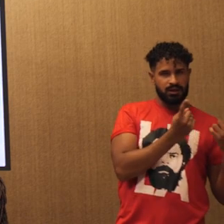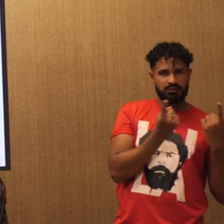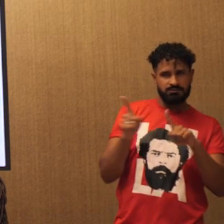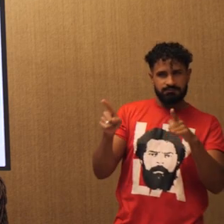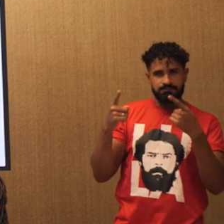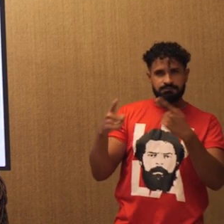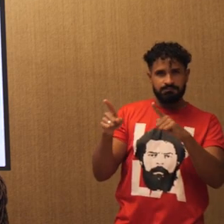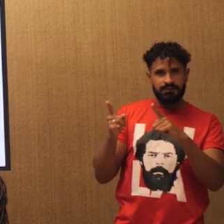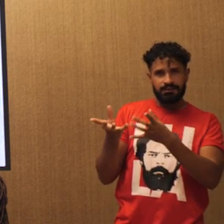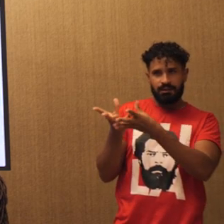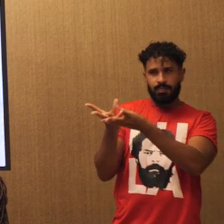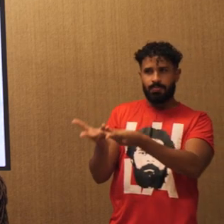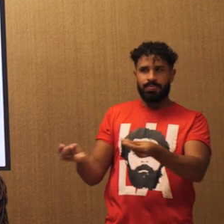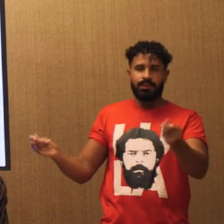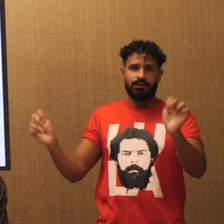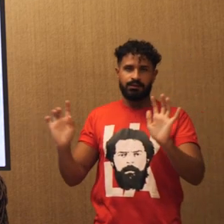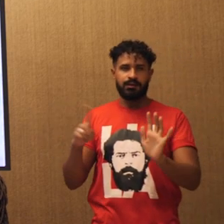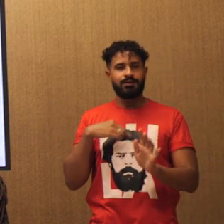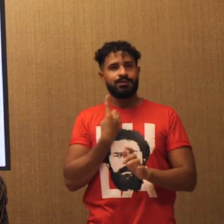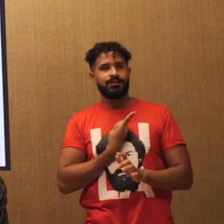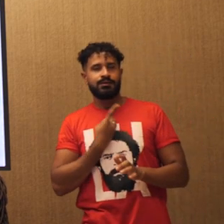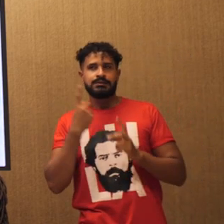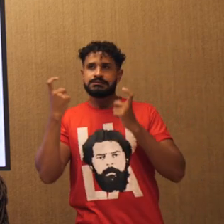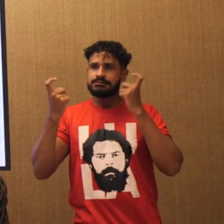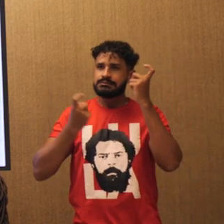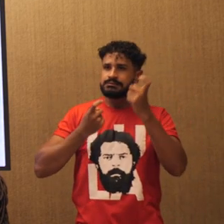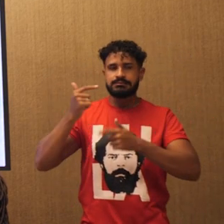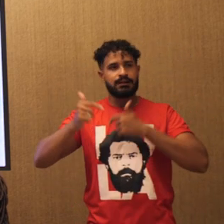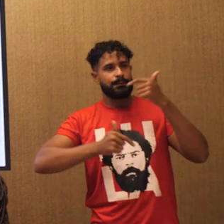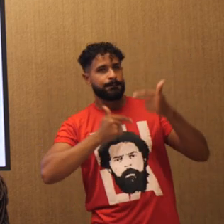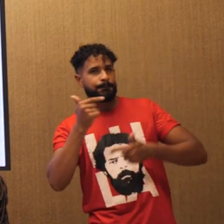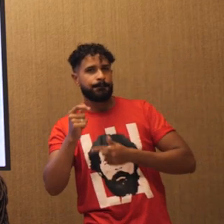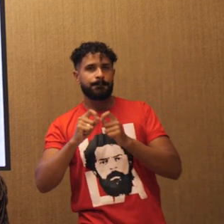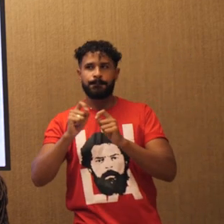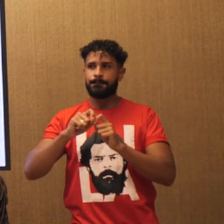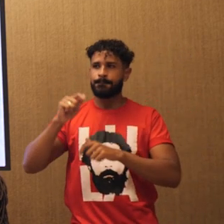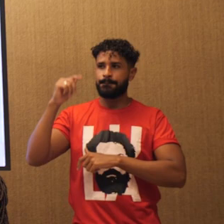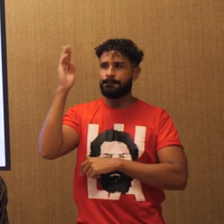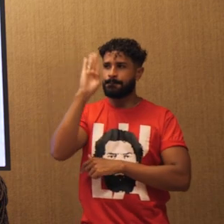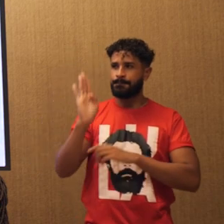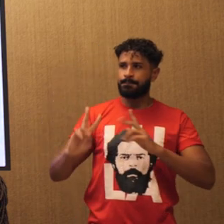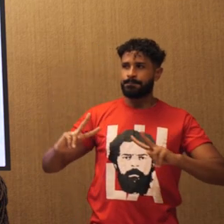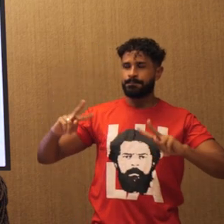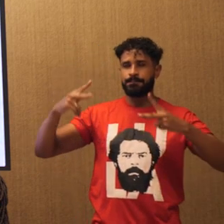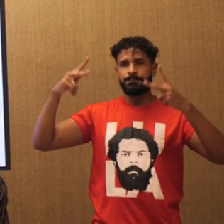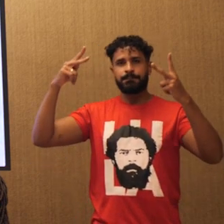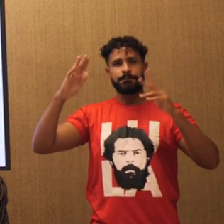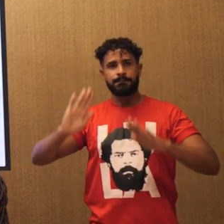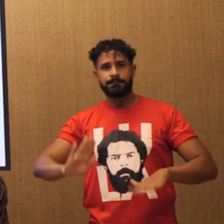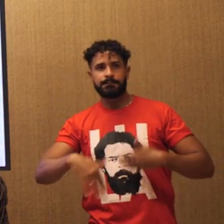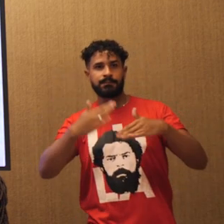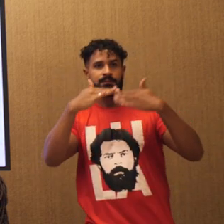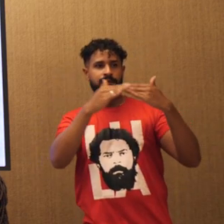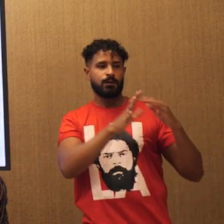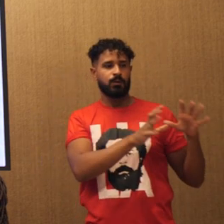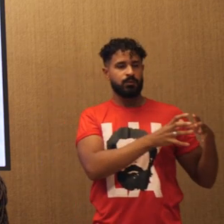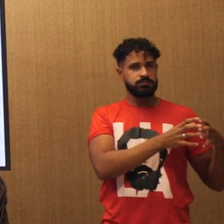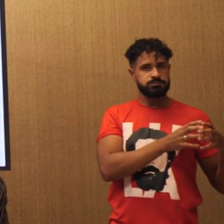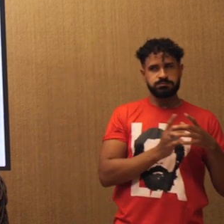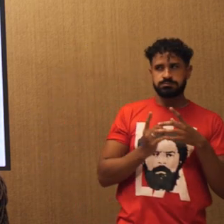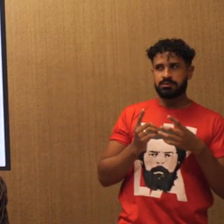destruir. Enquanto a gente se preocupa para trabalhar, para fazer esse país crescer, para esse país se desenvolver, o outro